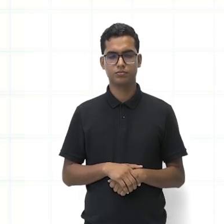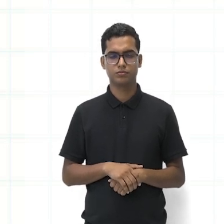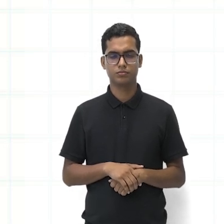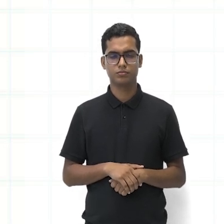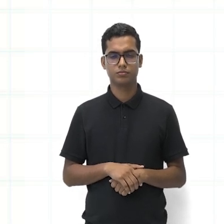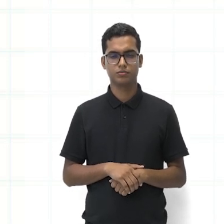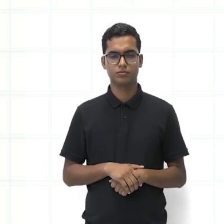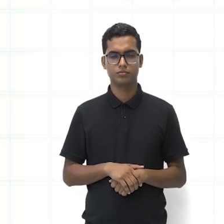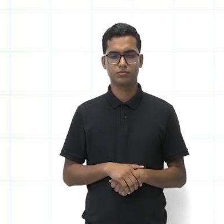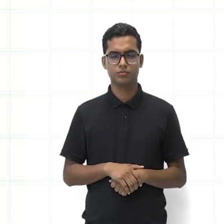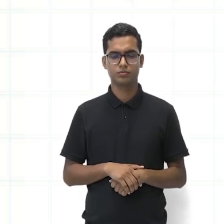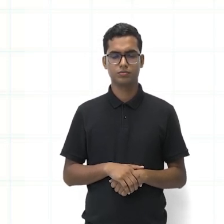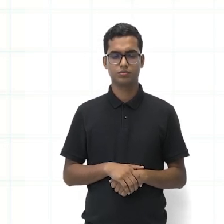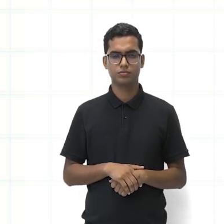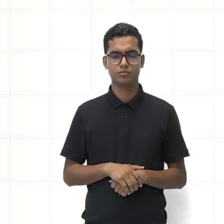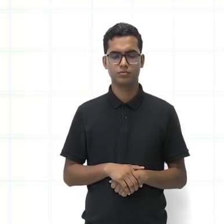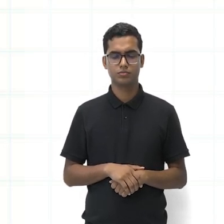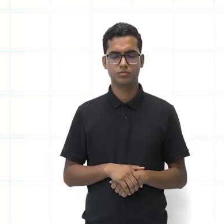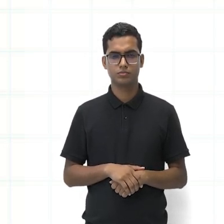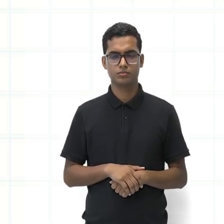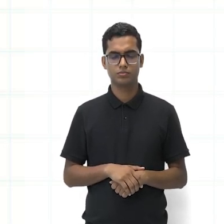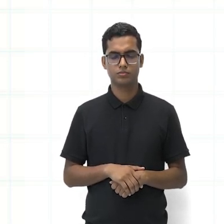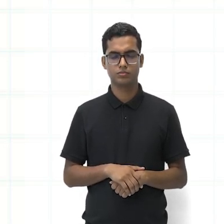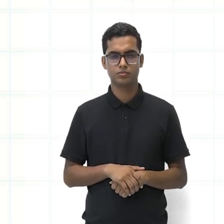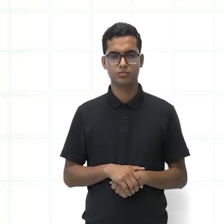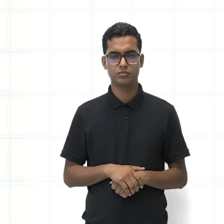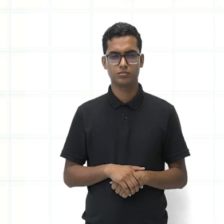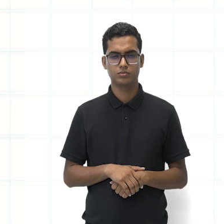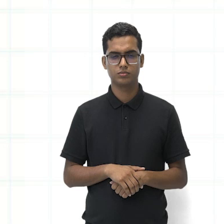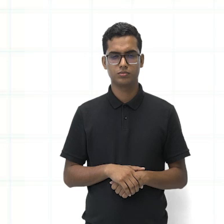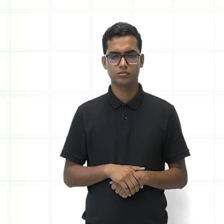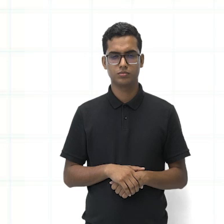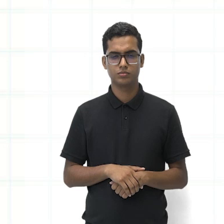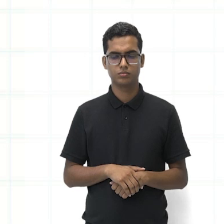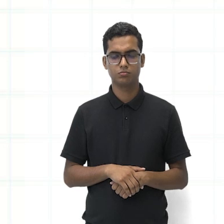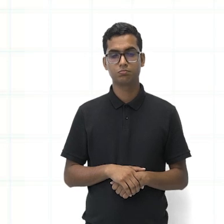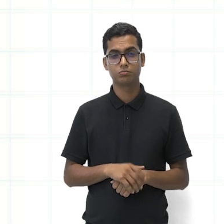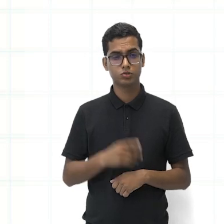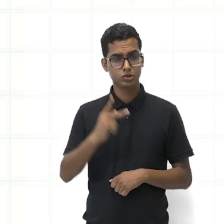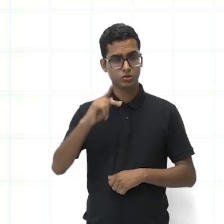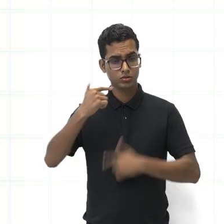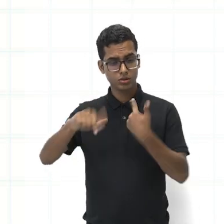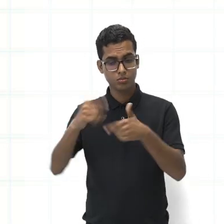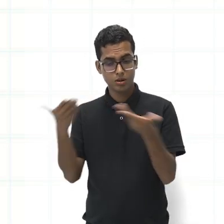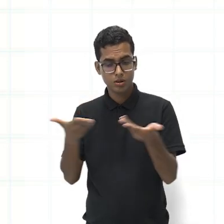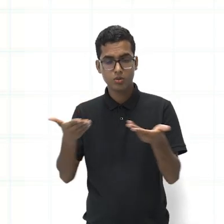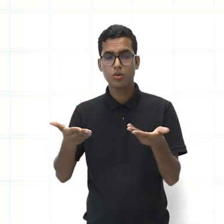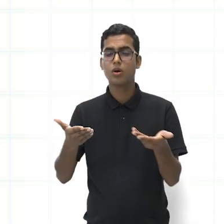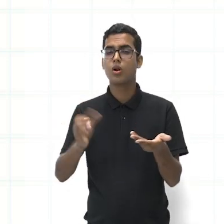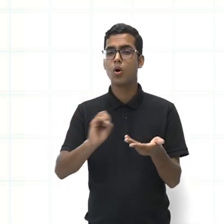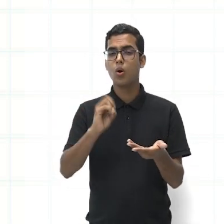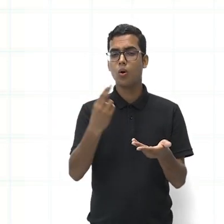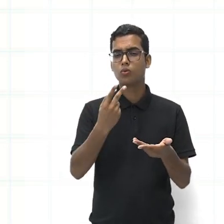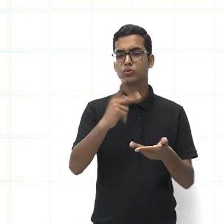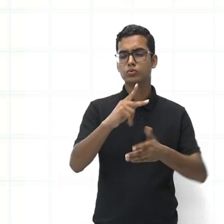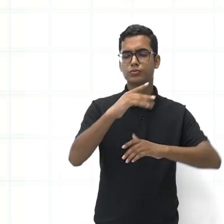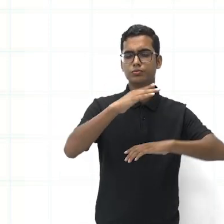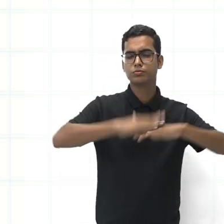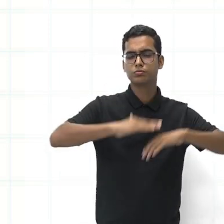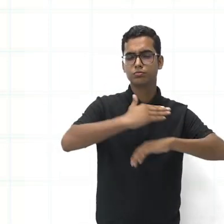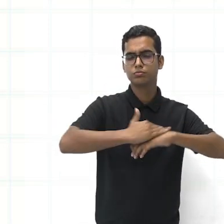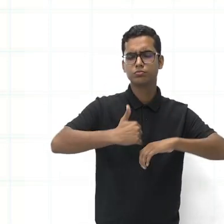current job or profession? Qual é o seu trabalho atual ou sua profissão? E por último, what are